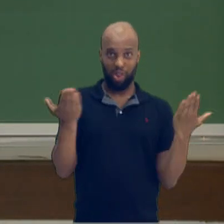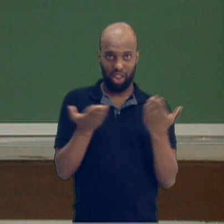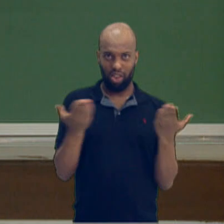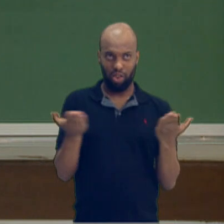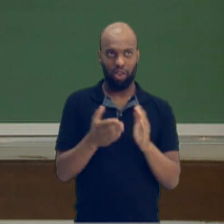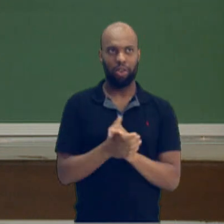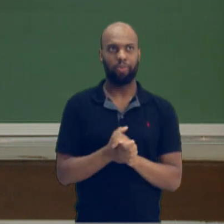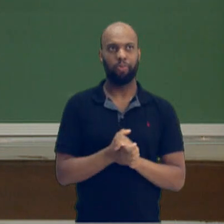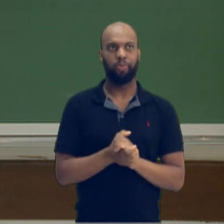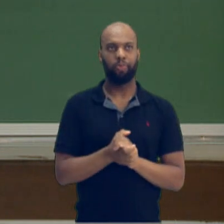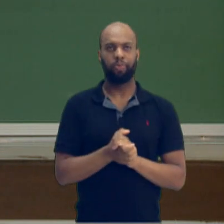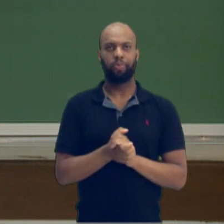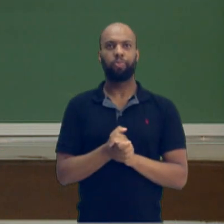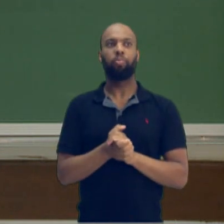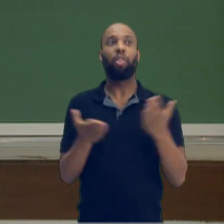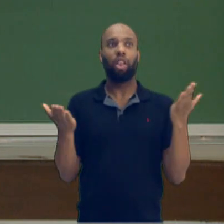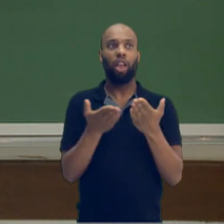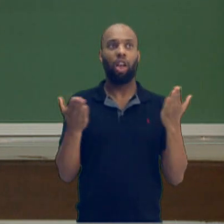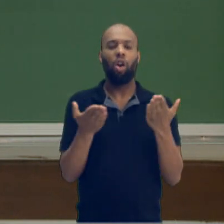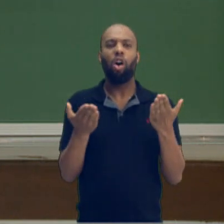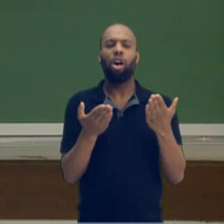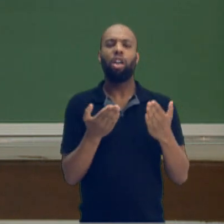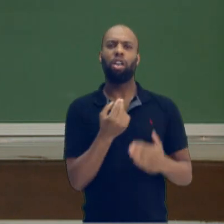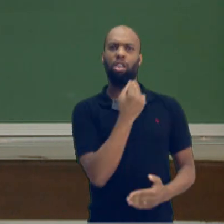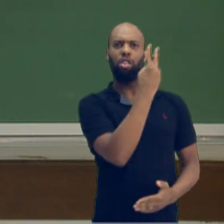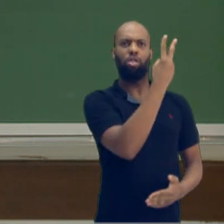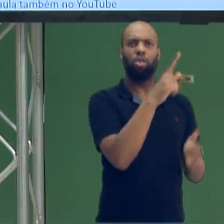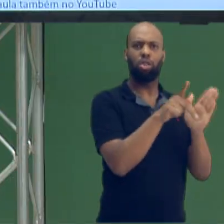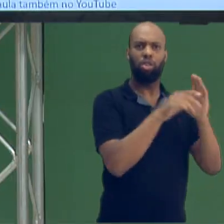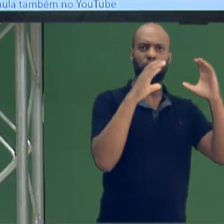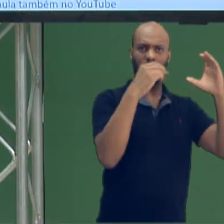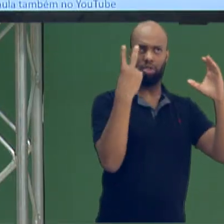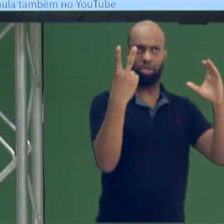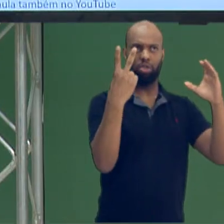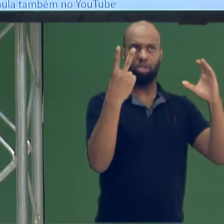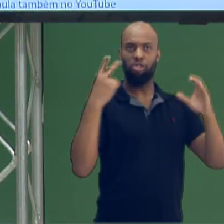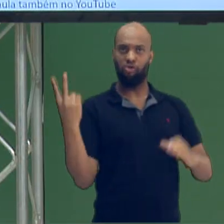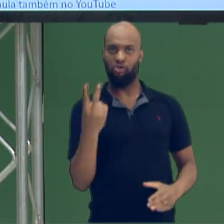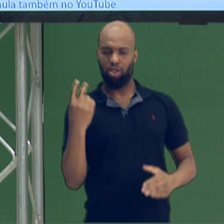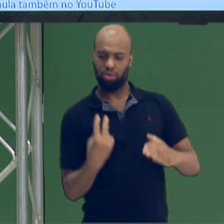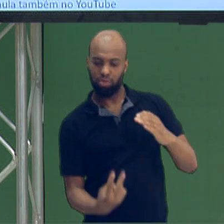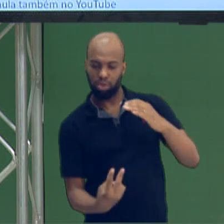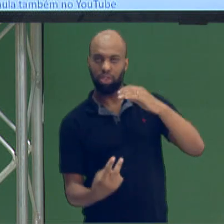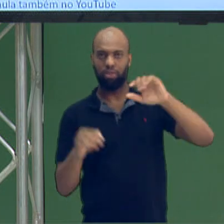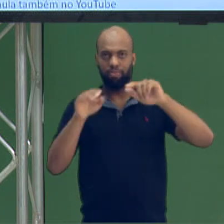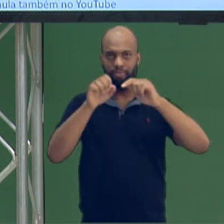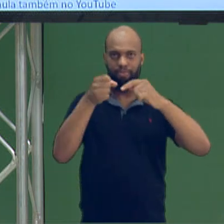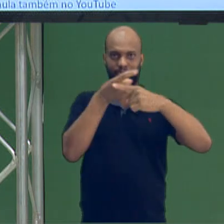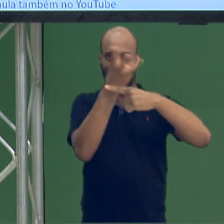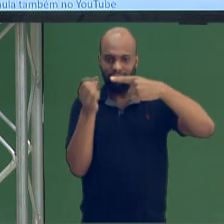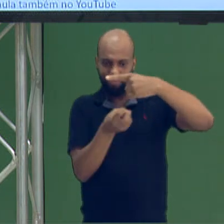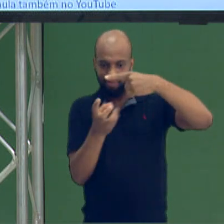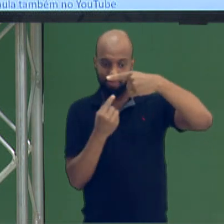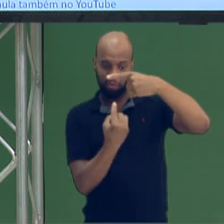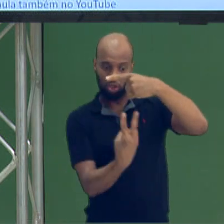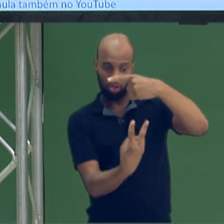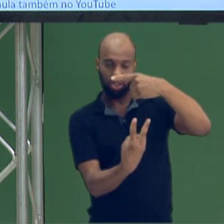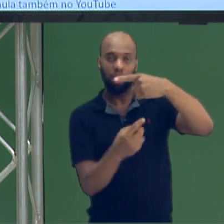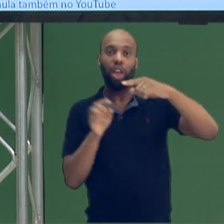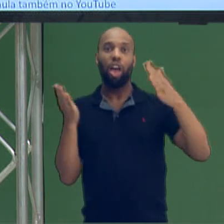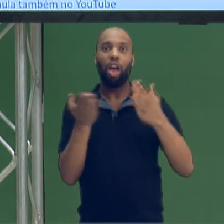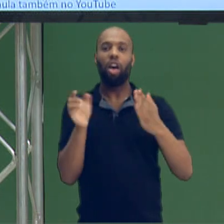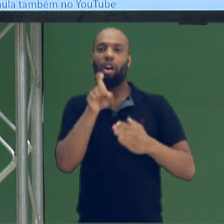por quê? Quanto valia o 2 na função 2? Então, valia 2. E quanto que valia o x na função